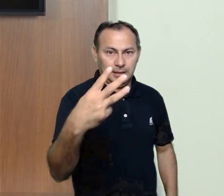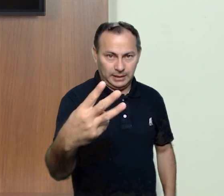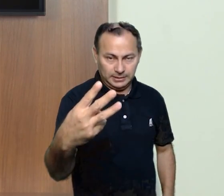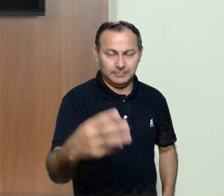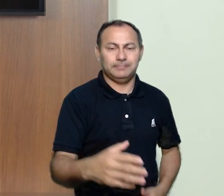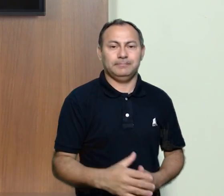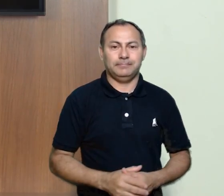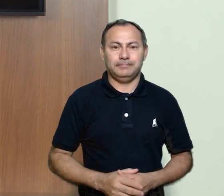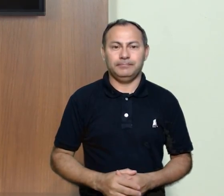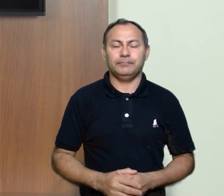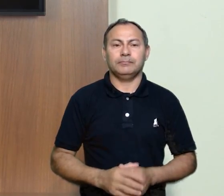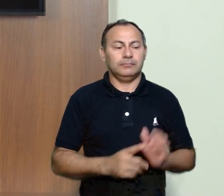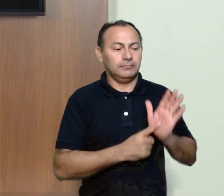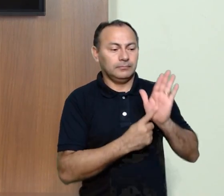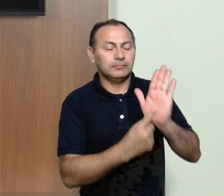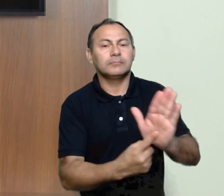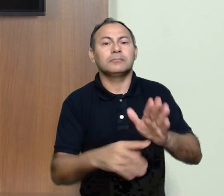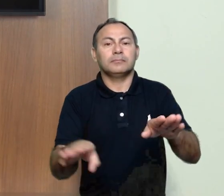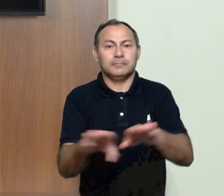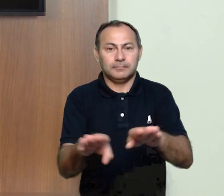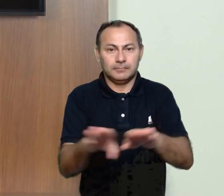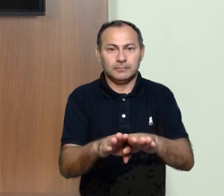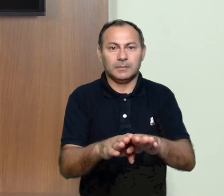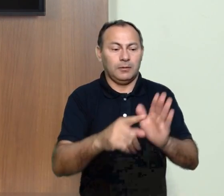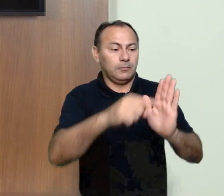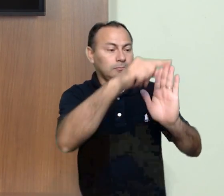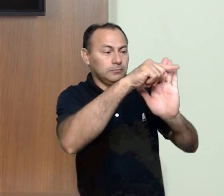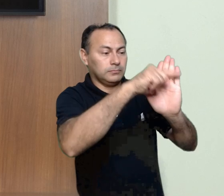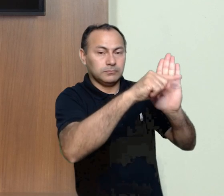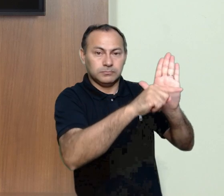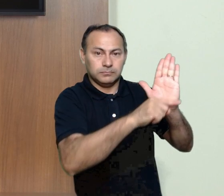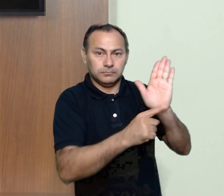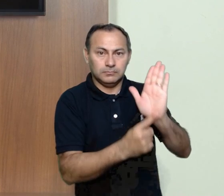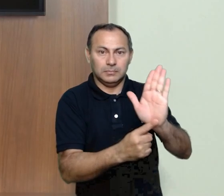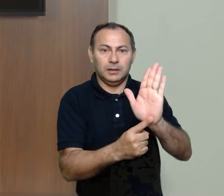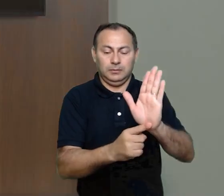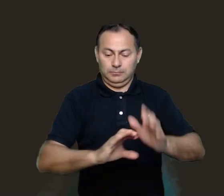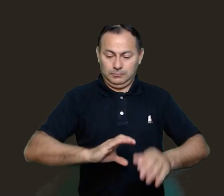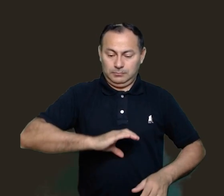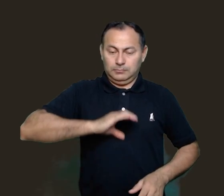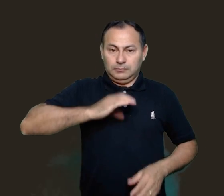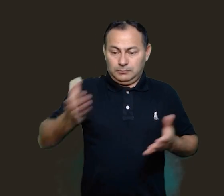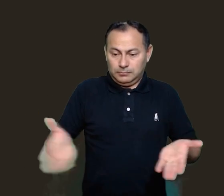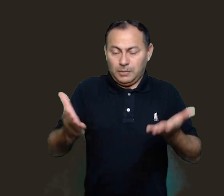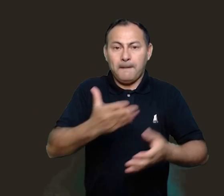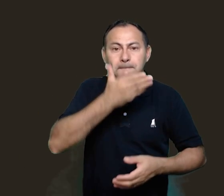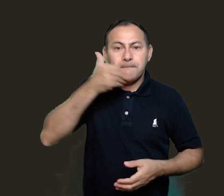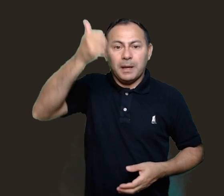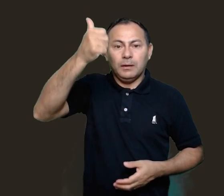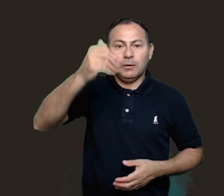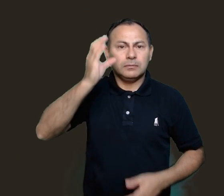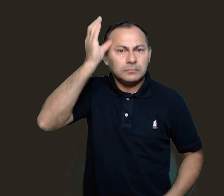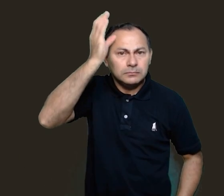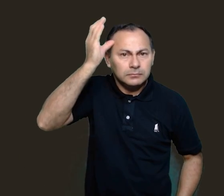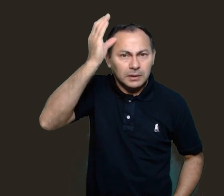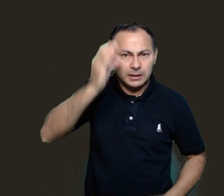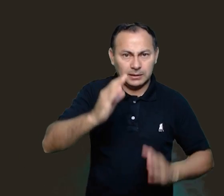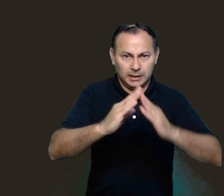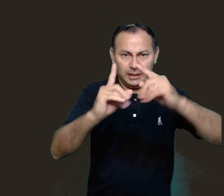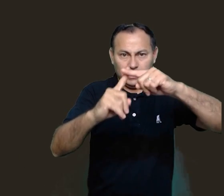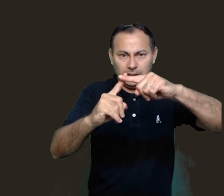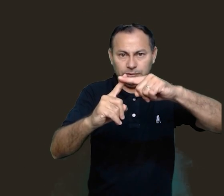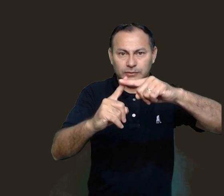1963. Apresentou também um programa: encorajar uma melhor consciência da